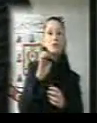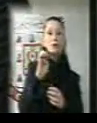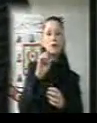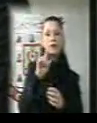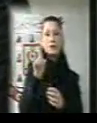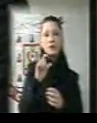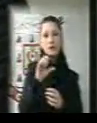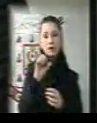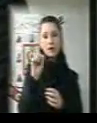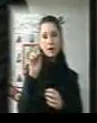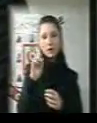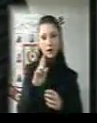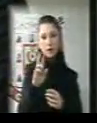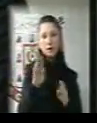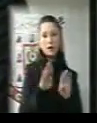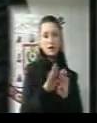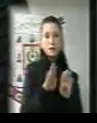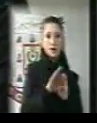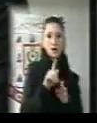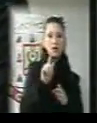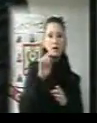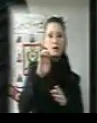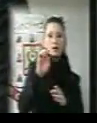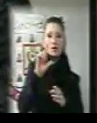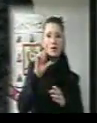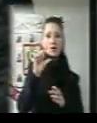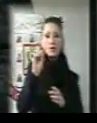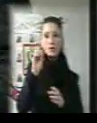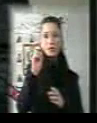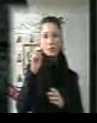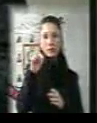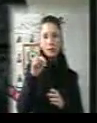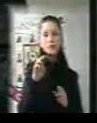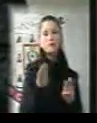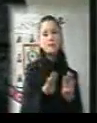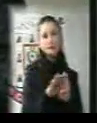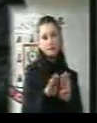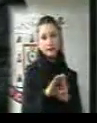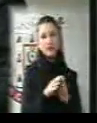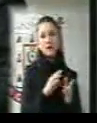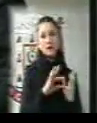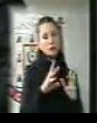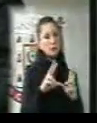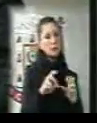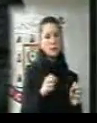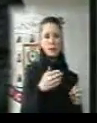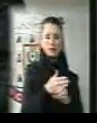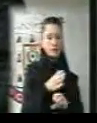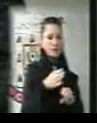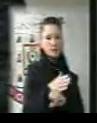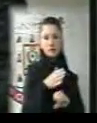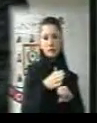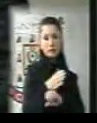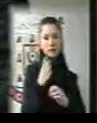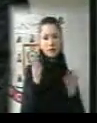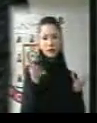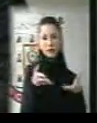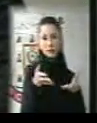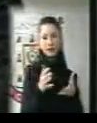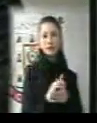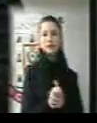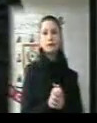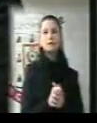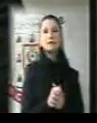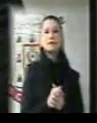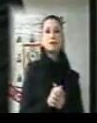SIC, né, e o Gelson, presidente da CDL, e os demais que estão participando na noite de hoje.